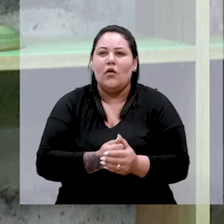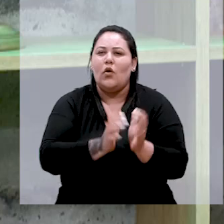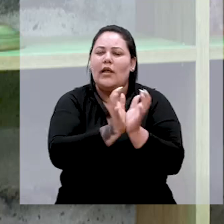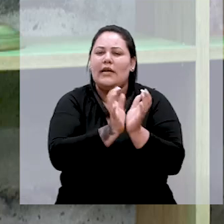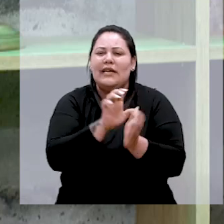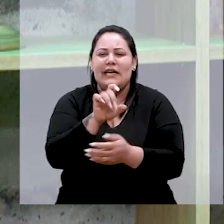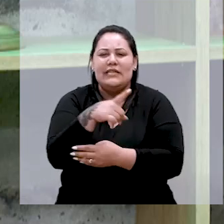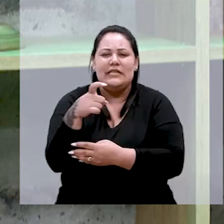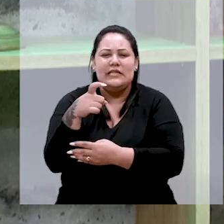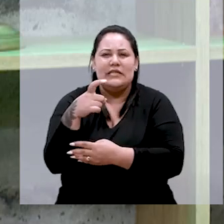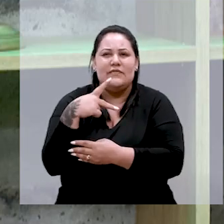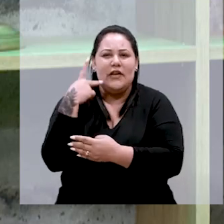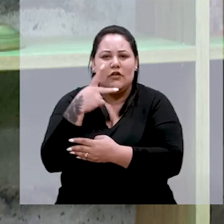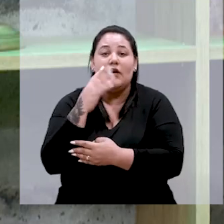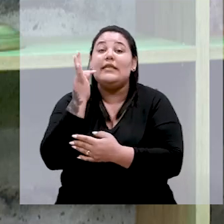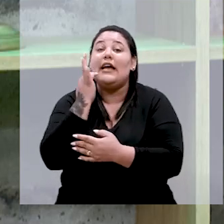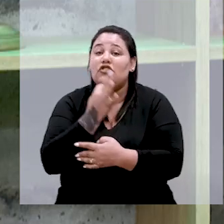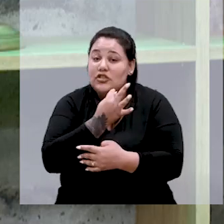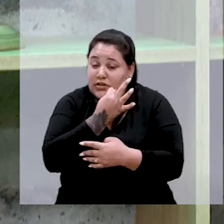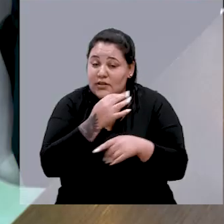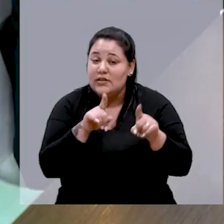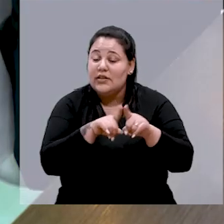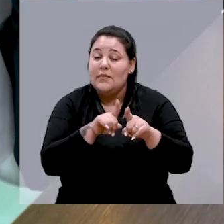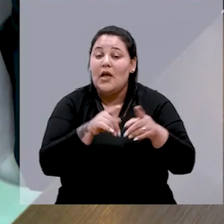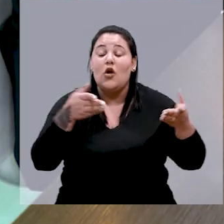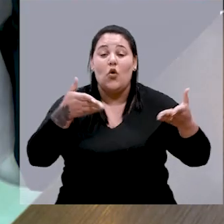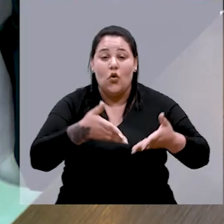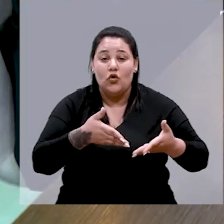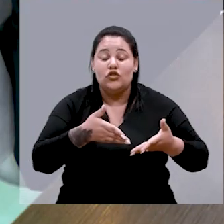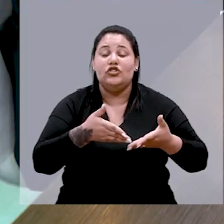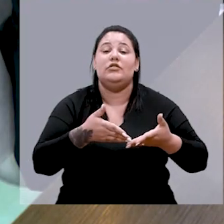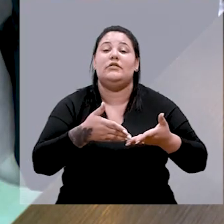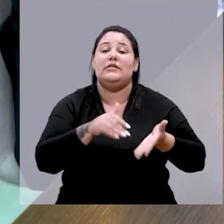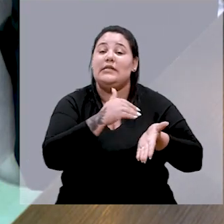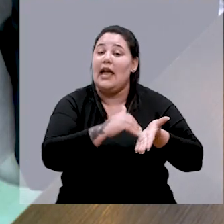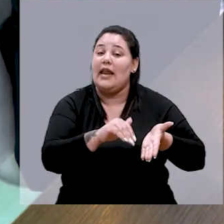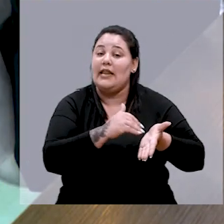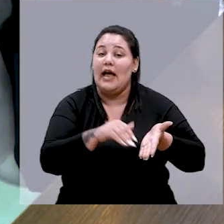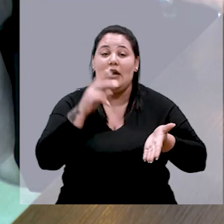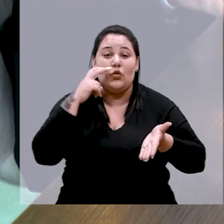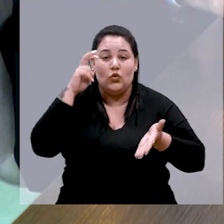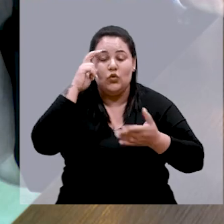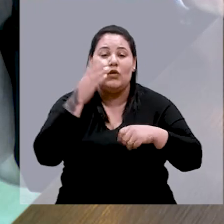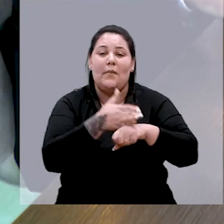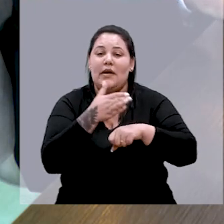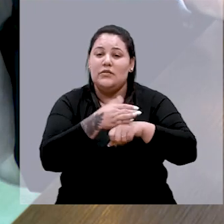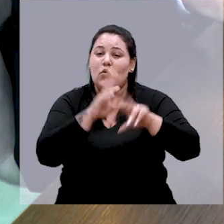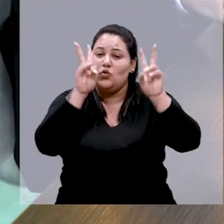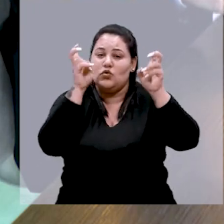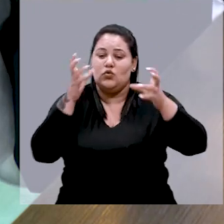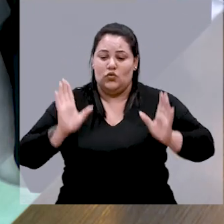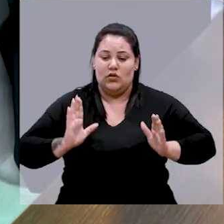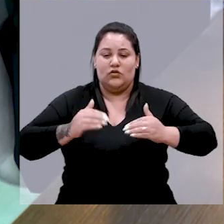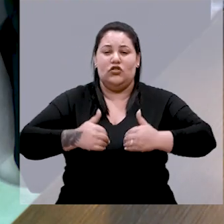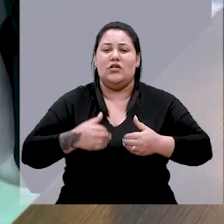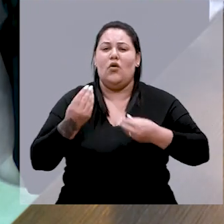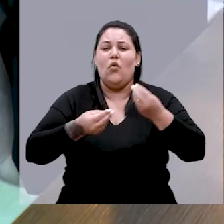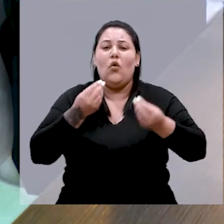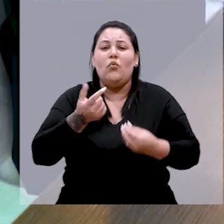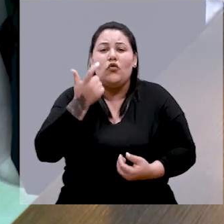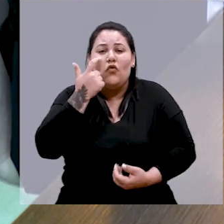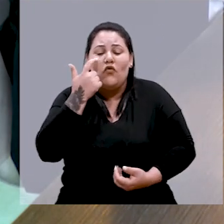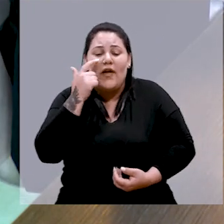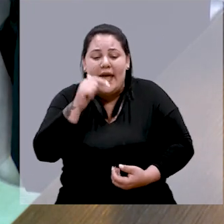vou lembrar aqui a ex-vereadora Tatiane Frisso, hoje secretária de Cultura, também se envolveu muito na pauta dos autistas. Como é que a